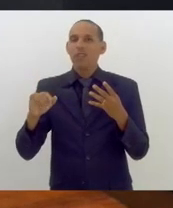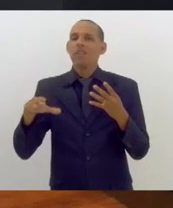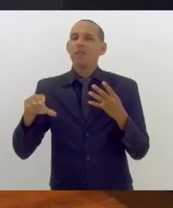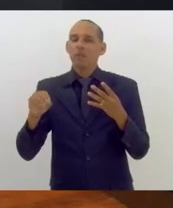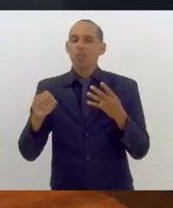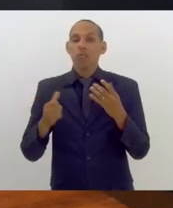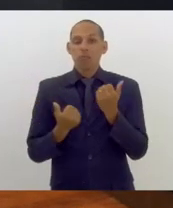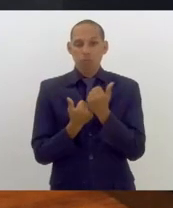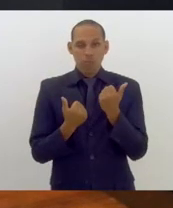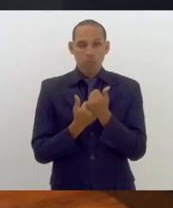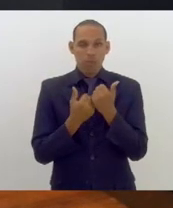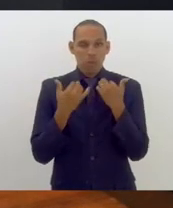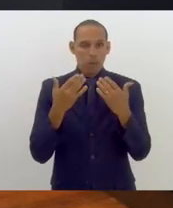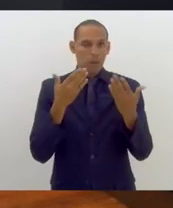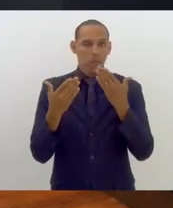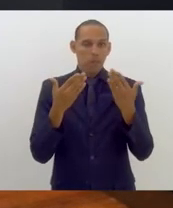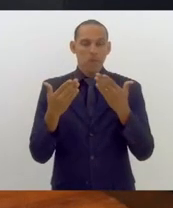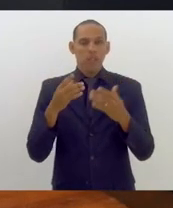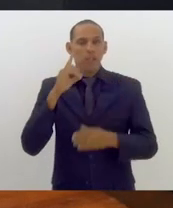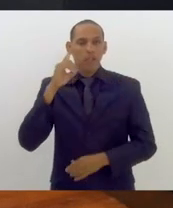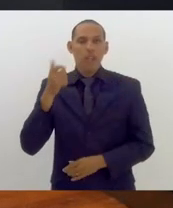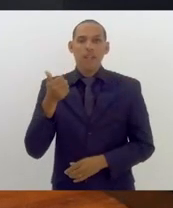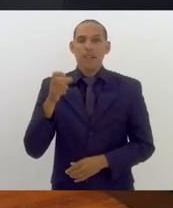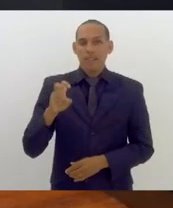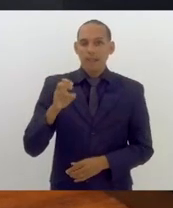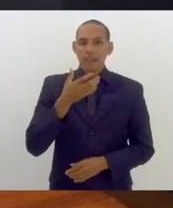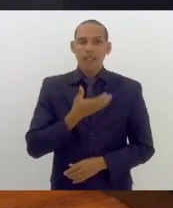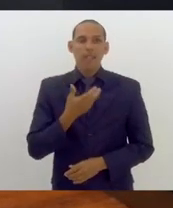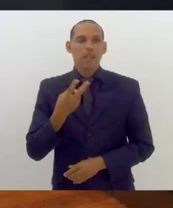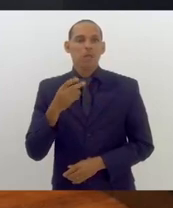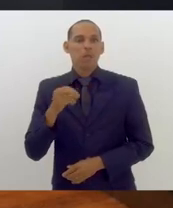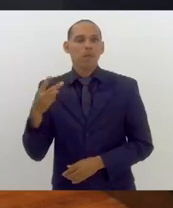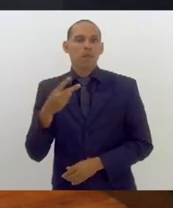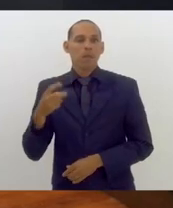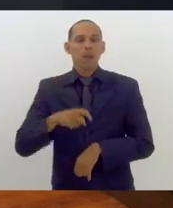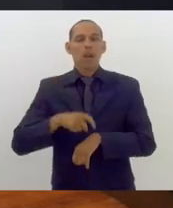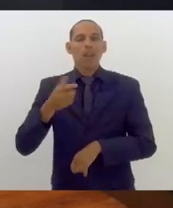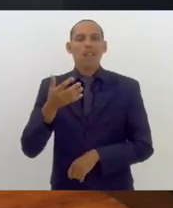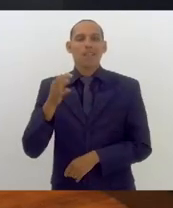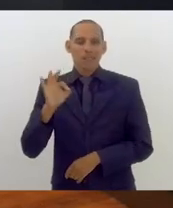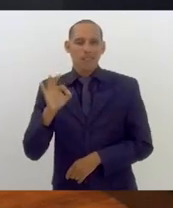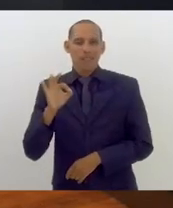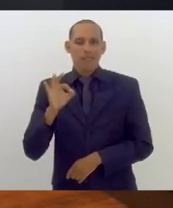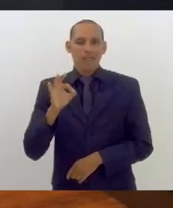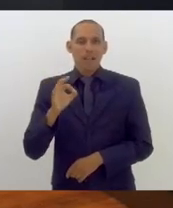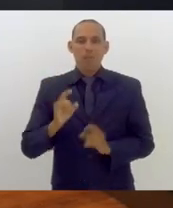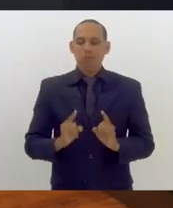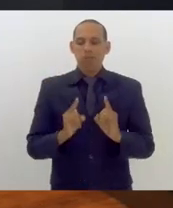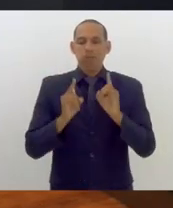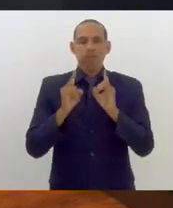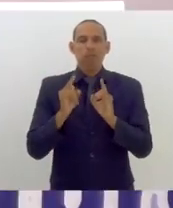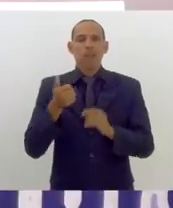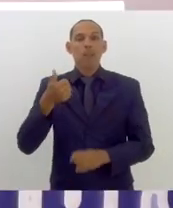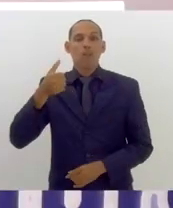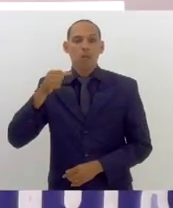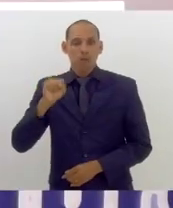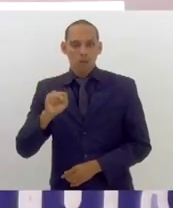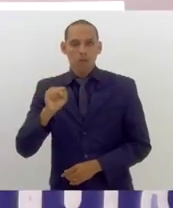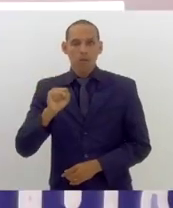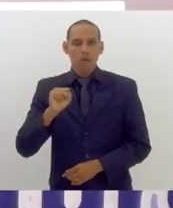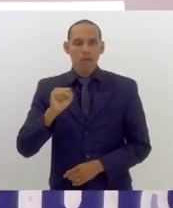suplente para audiência pública se realizar no dia 15 de Dezembro 22 às 10 horas no auditório do décimo oitavo andar do edifício